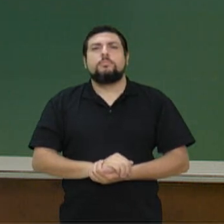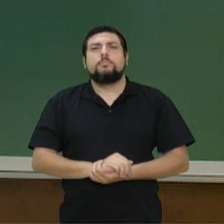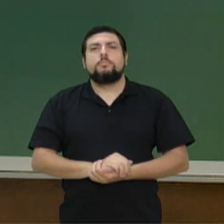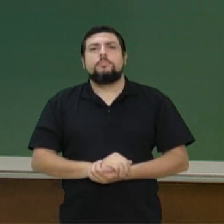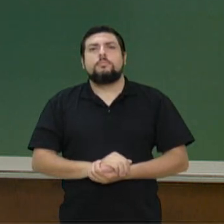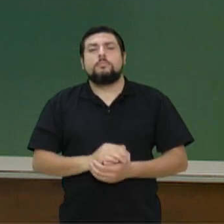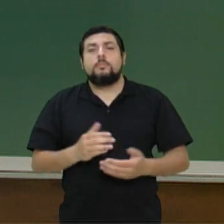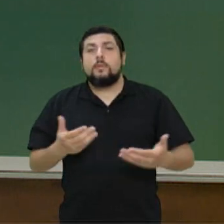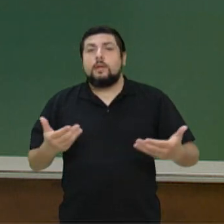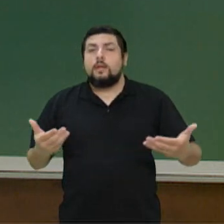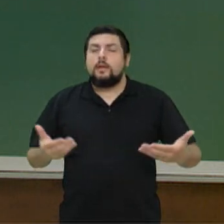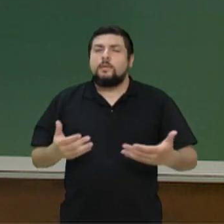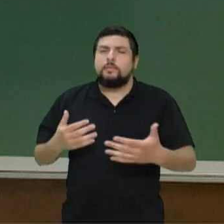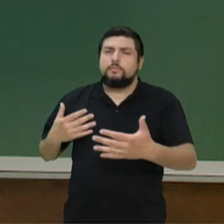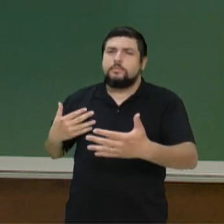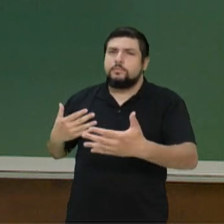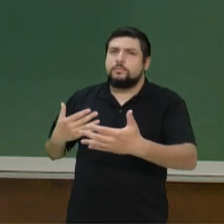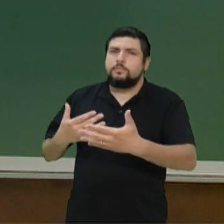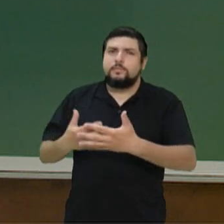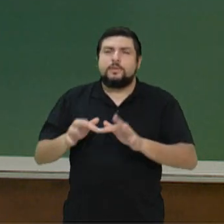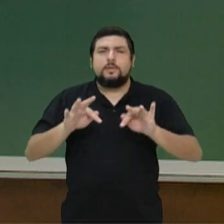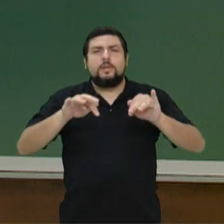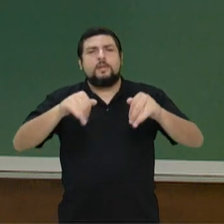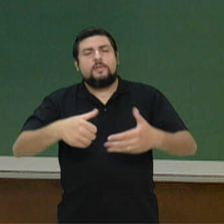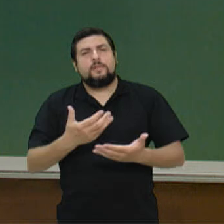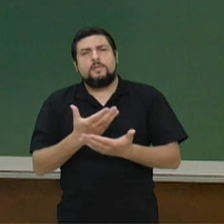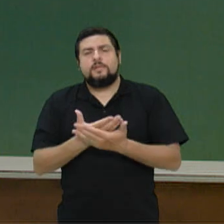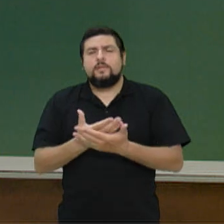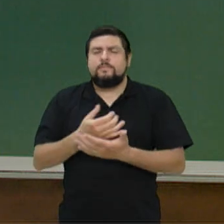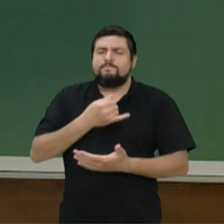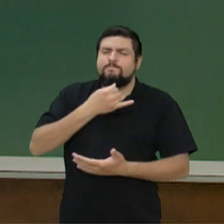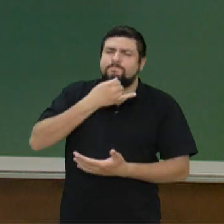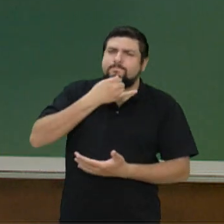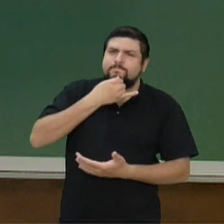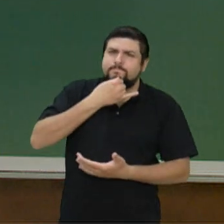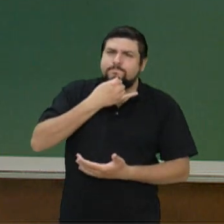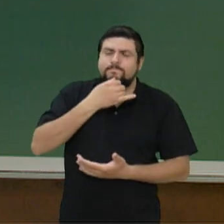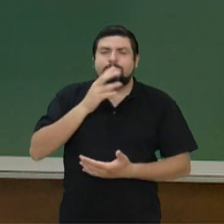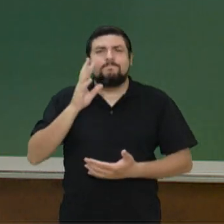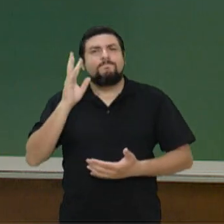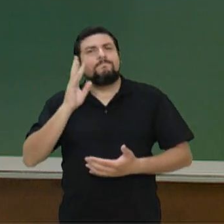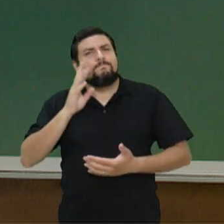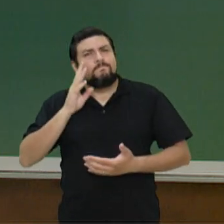chegamos a mais um final de aula, né? Que pena! Estava muito